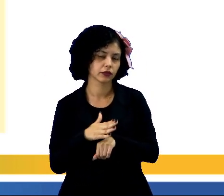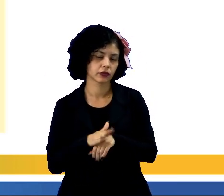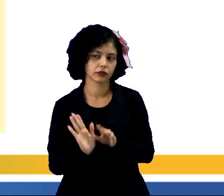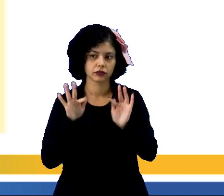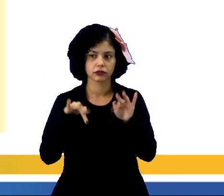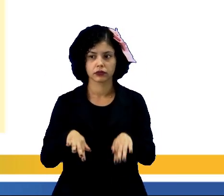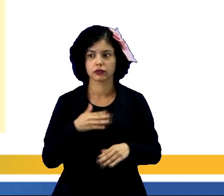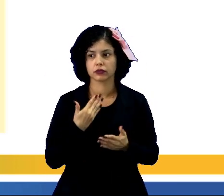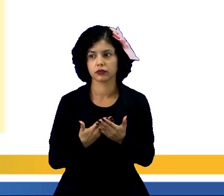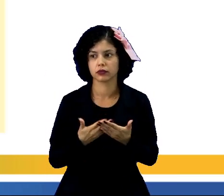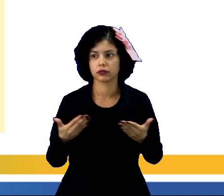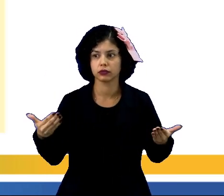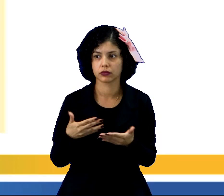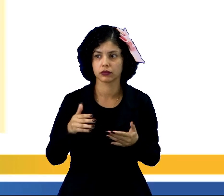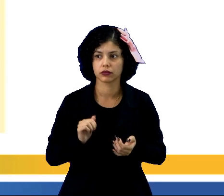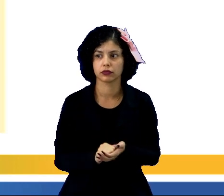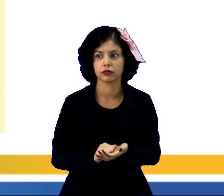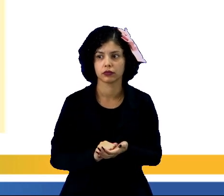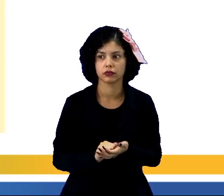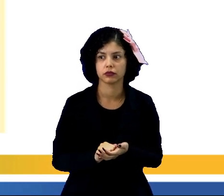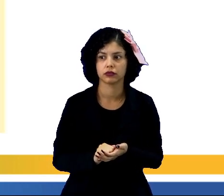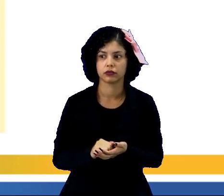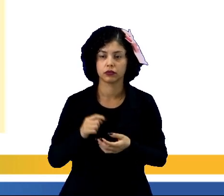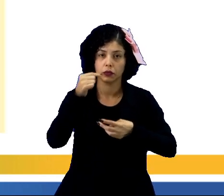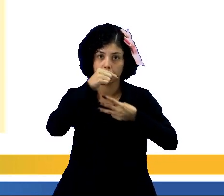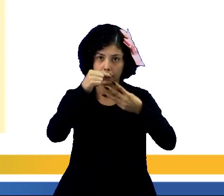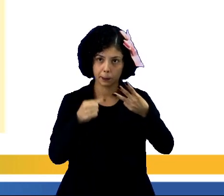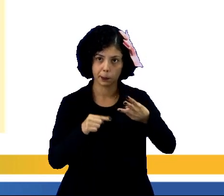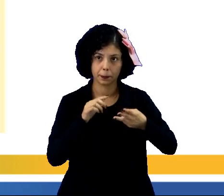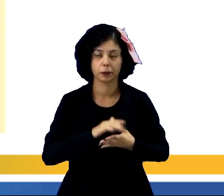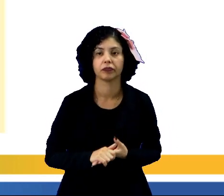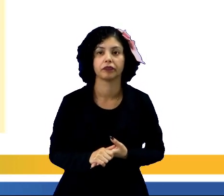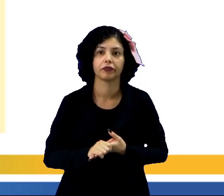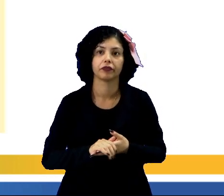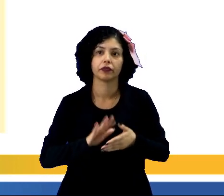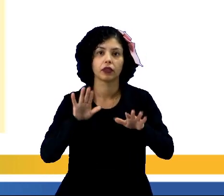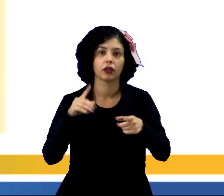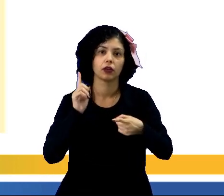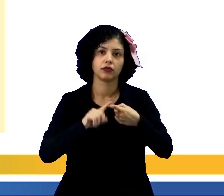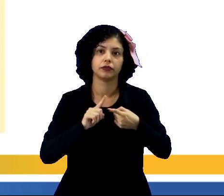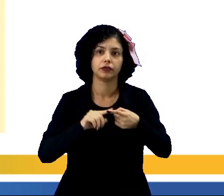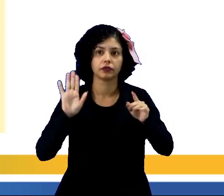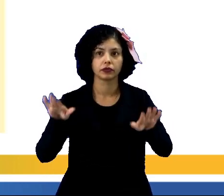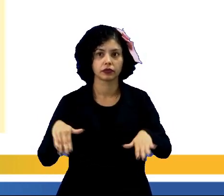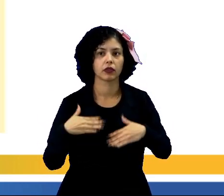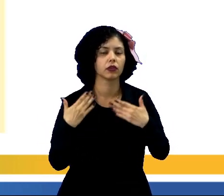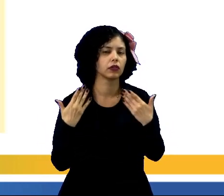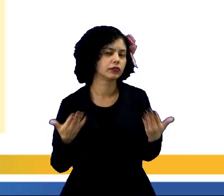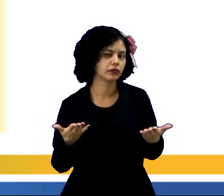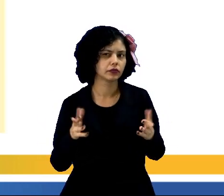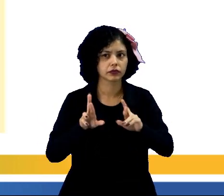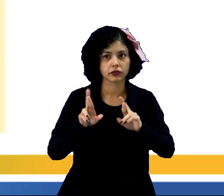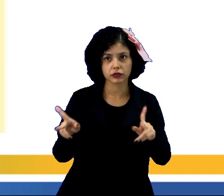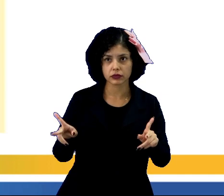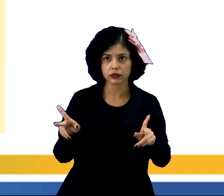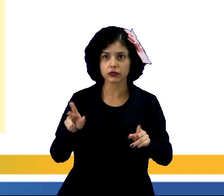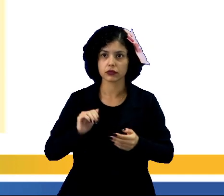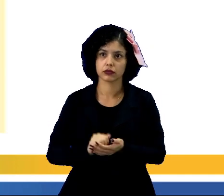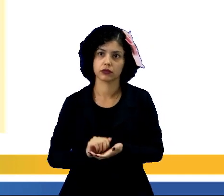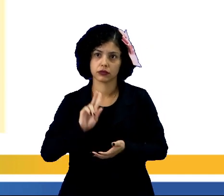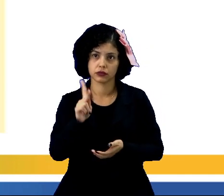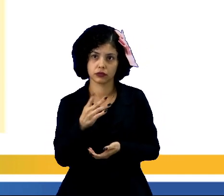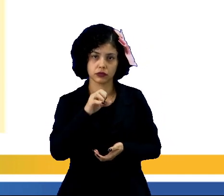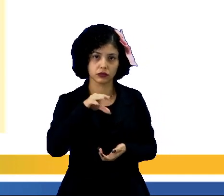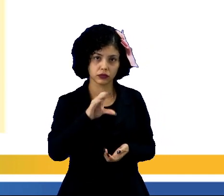gente fechar a nossa aula de hoje, nós temos aí essas 3 questões. Na primeira questão, nós temos o seguinte: qual